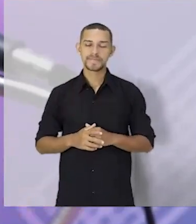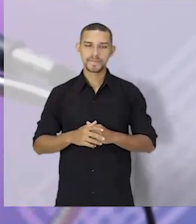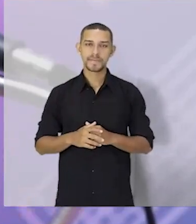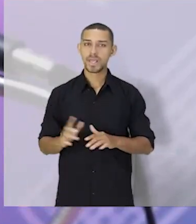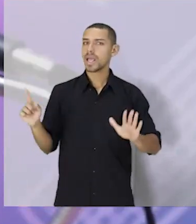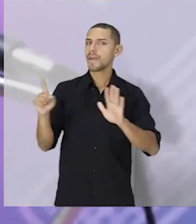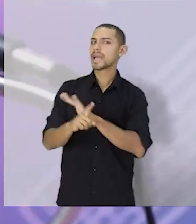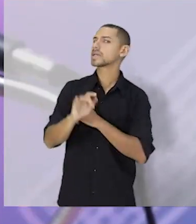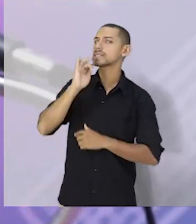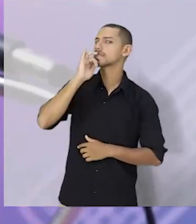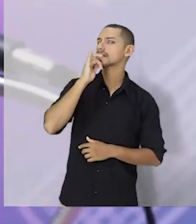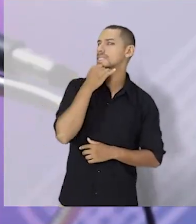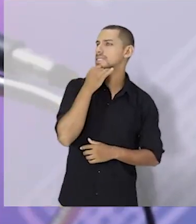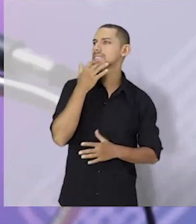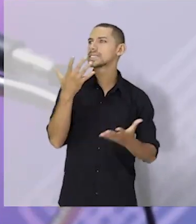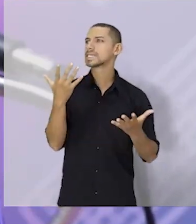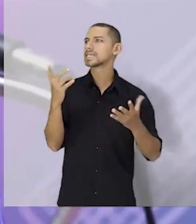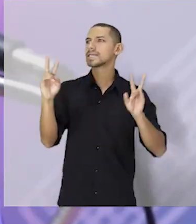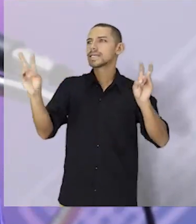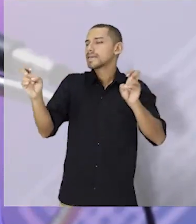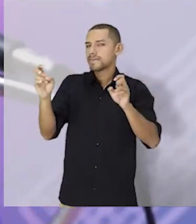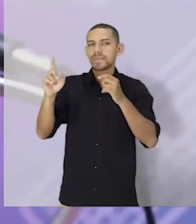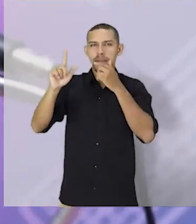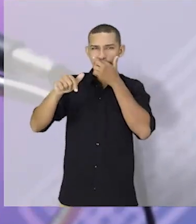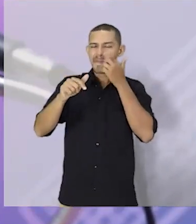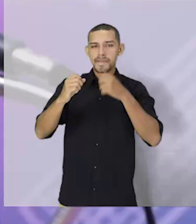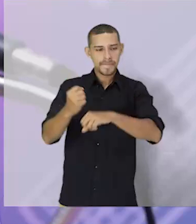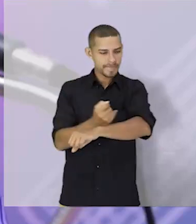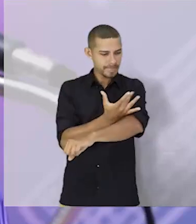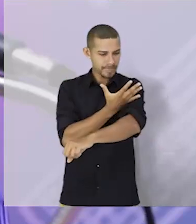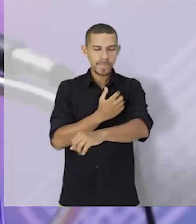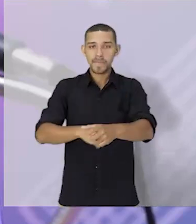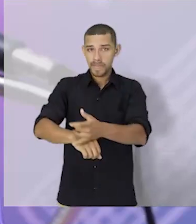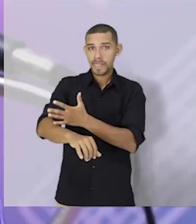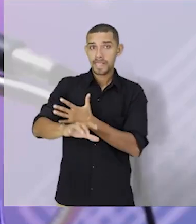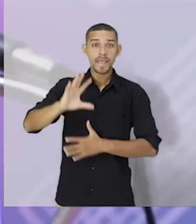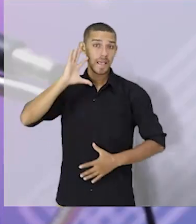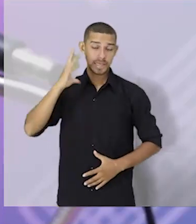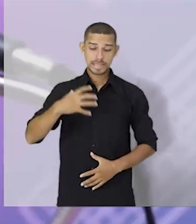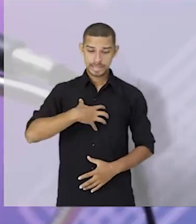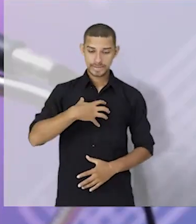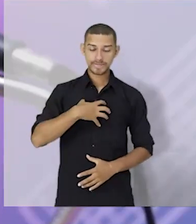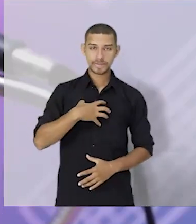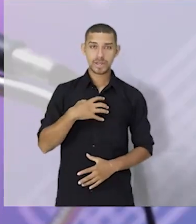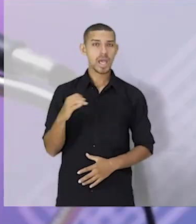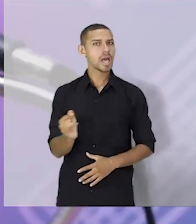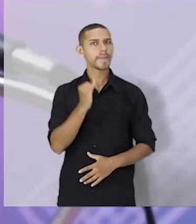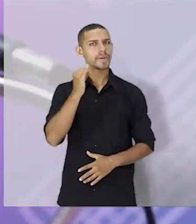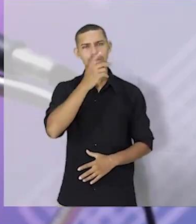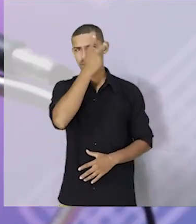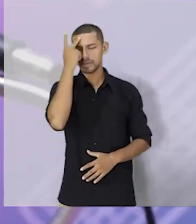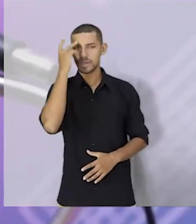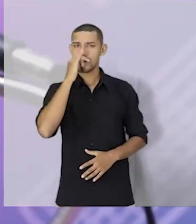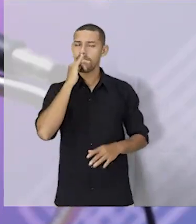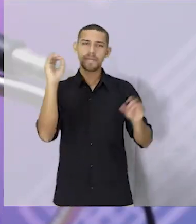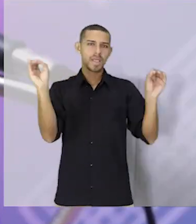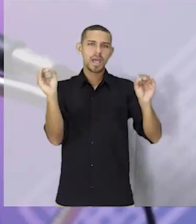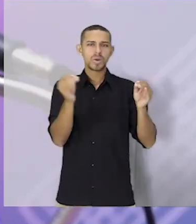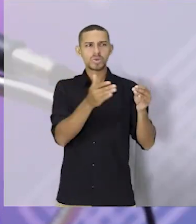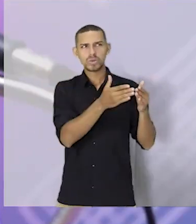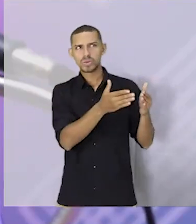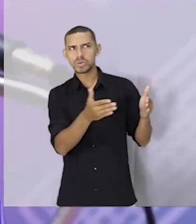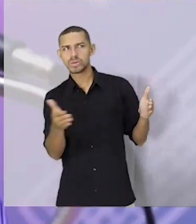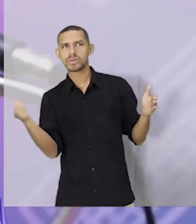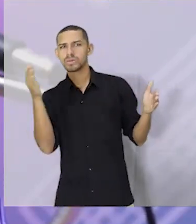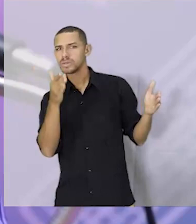de tristeza é uma emoção, né? São emoções que você sente. É importante que isso não dure por muito